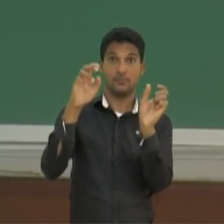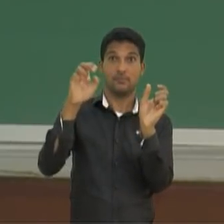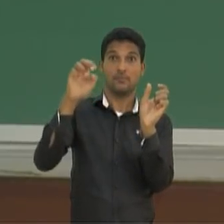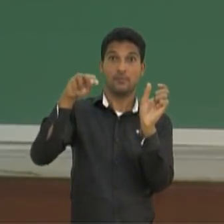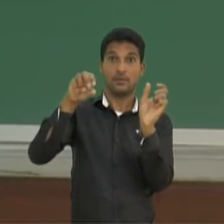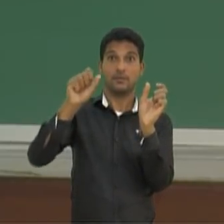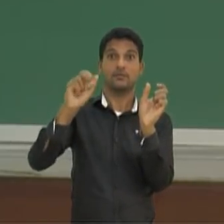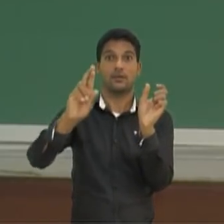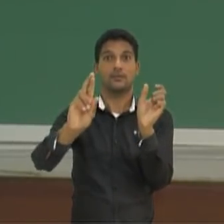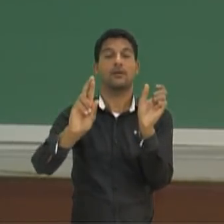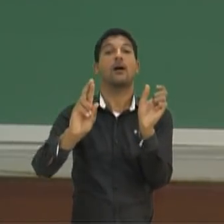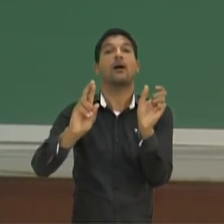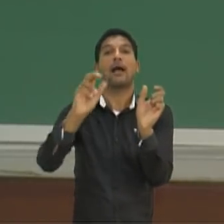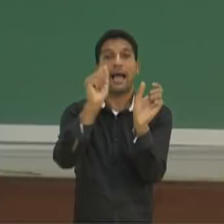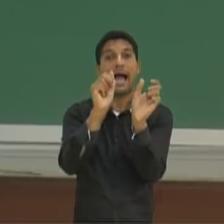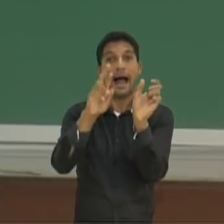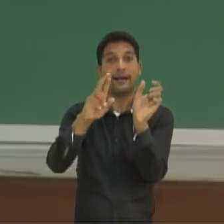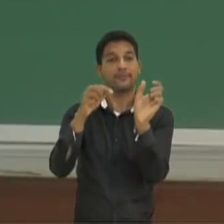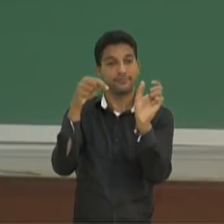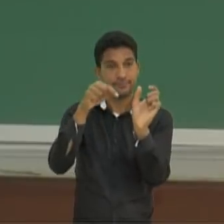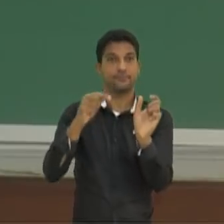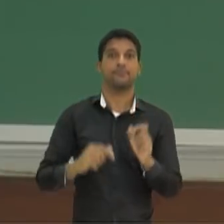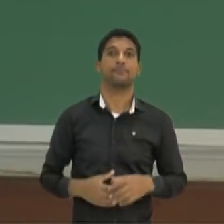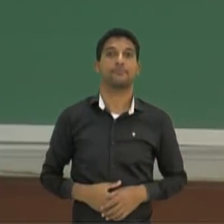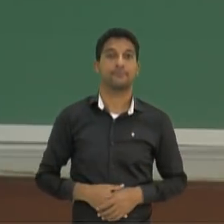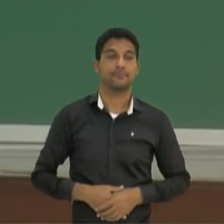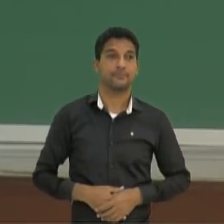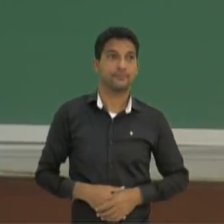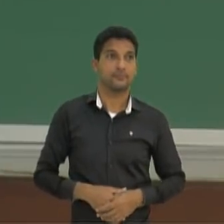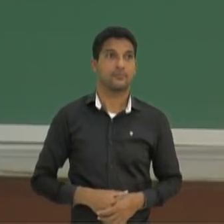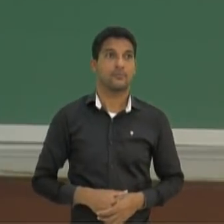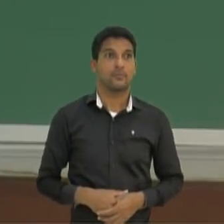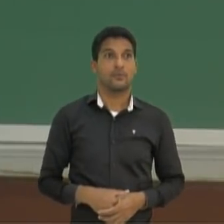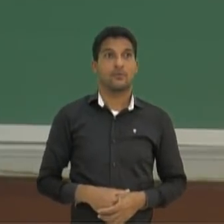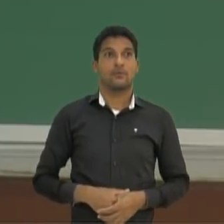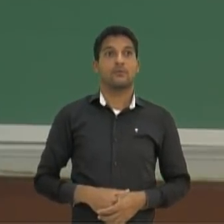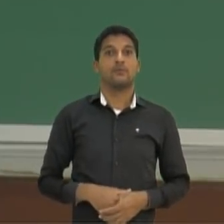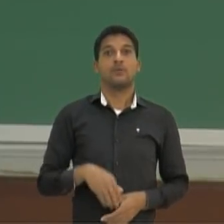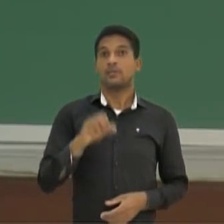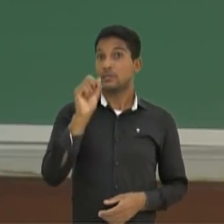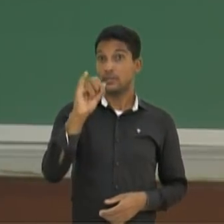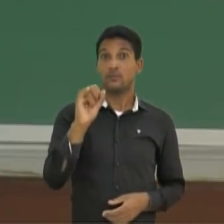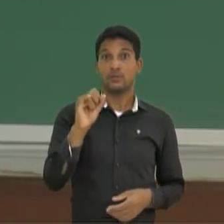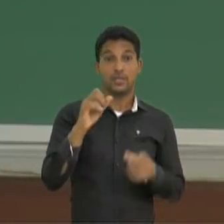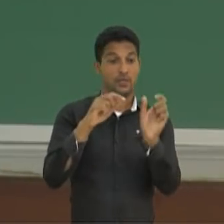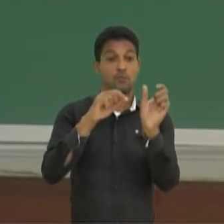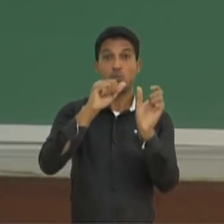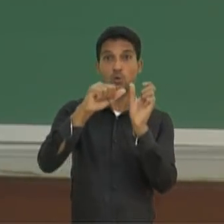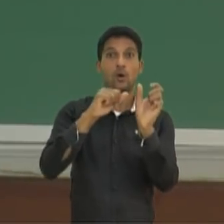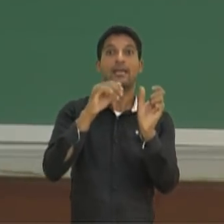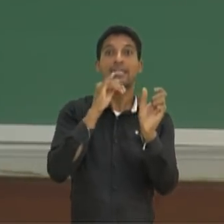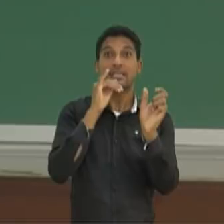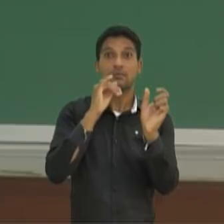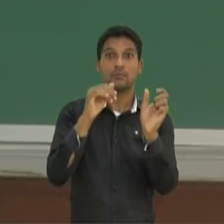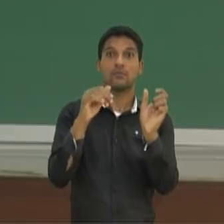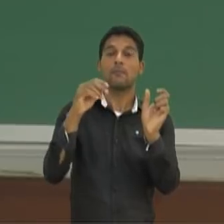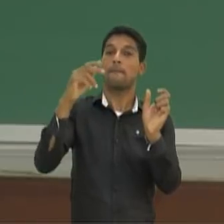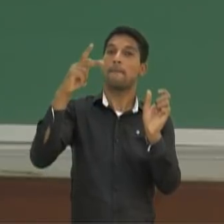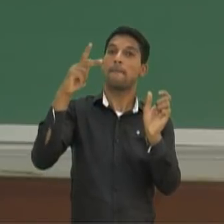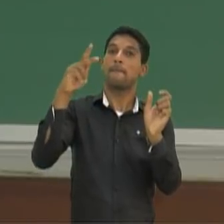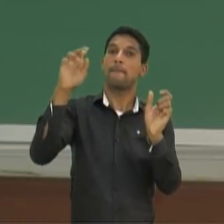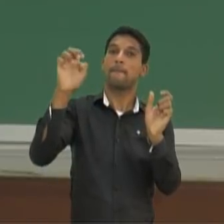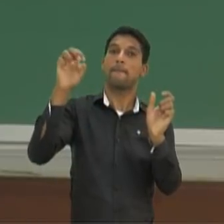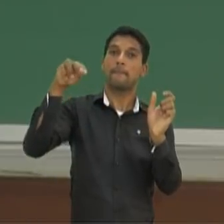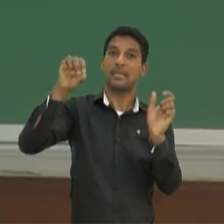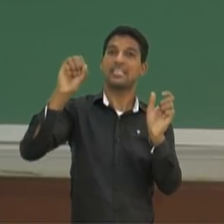aí a flexão do verbo, conseguiu, pensou, alguma coisa assim, o verbo flexionado, também está correto, tá, galera? Então,